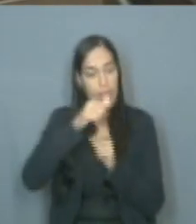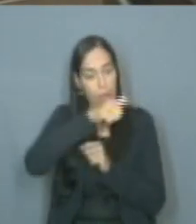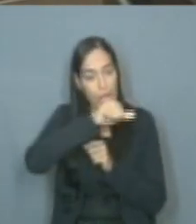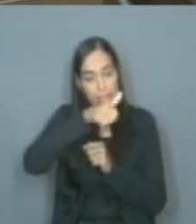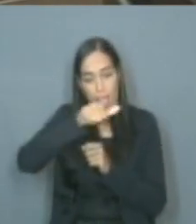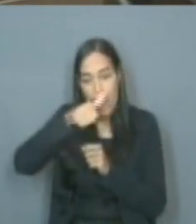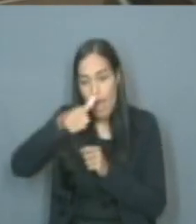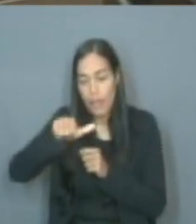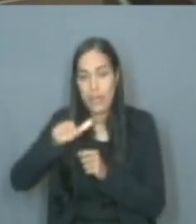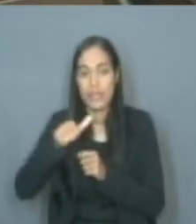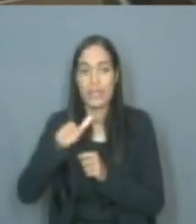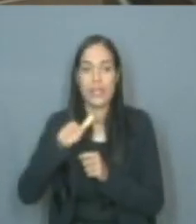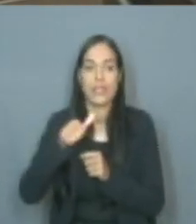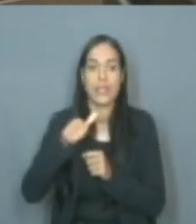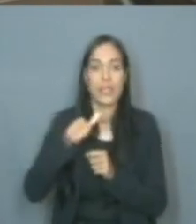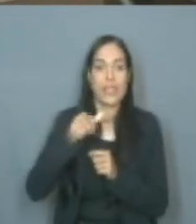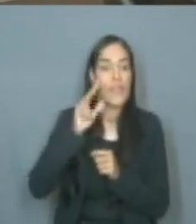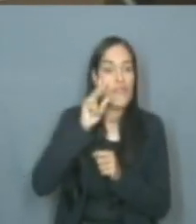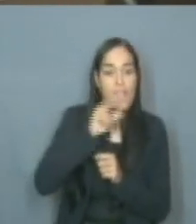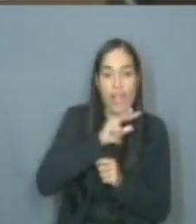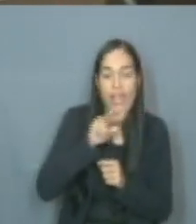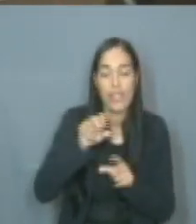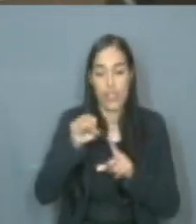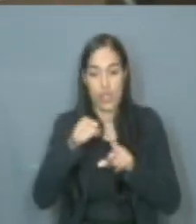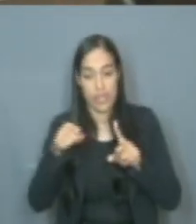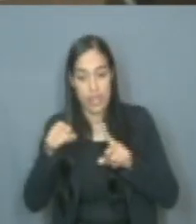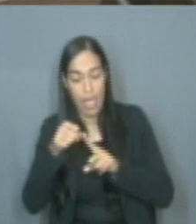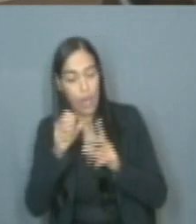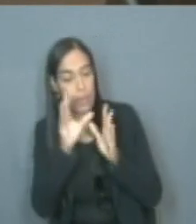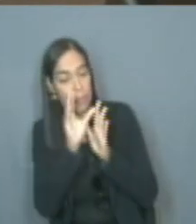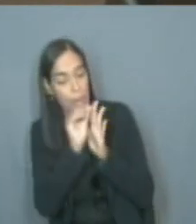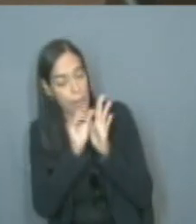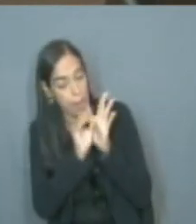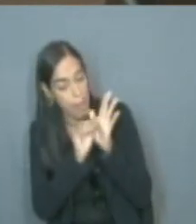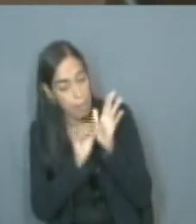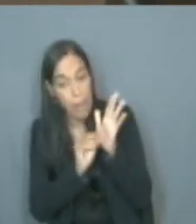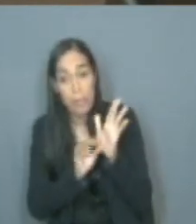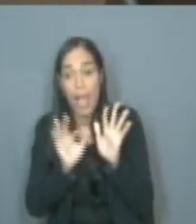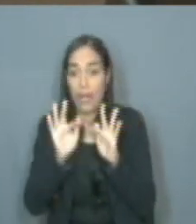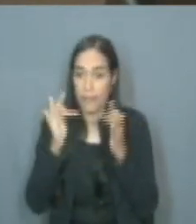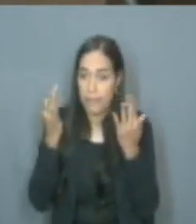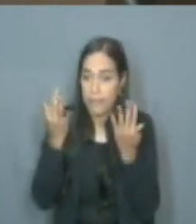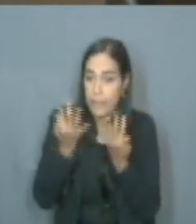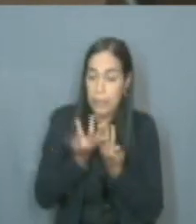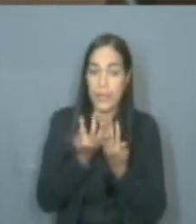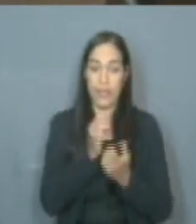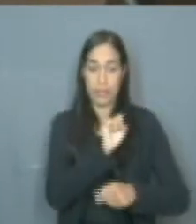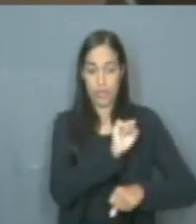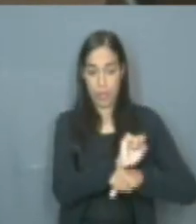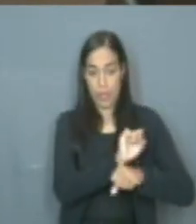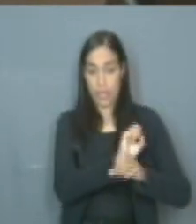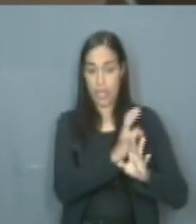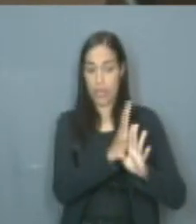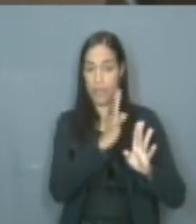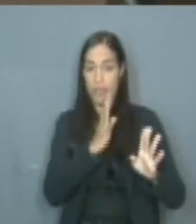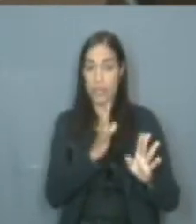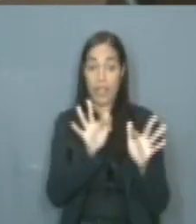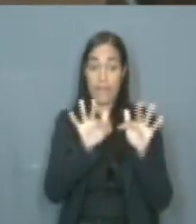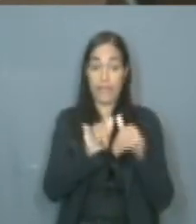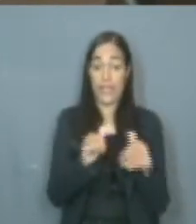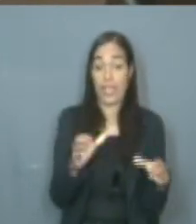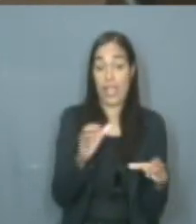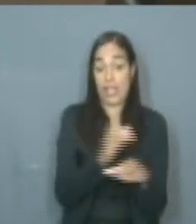uma avaliação, obviamente social, cadastra essas famílias que ficam aguardando a conclusão